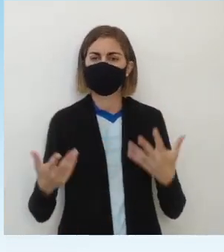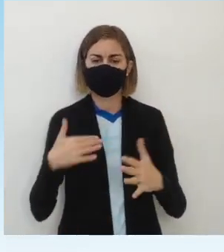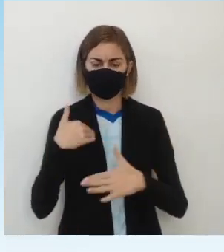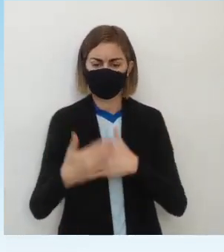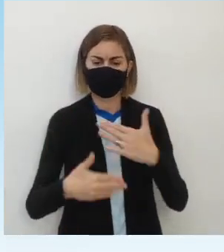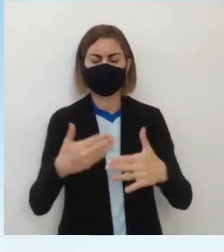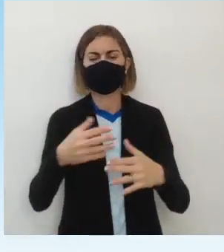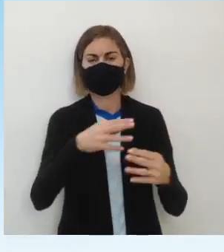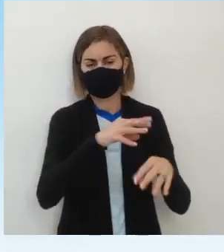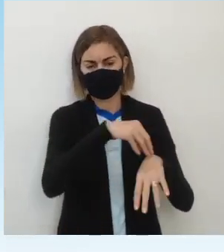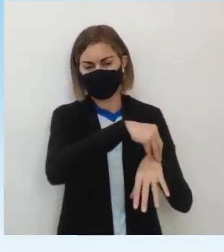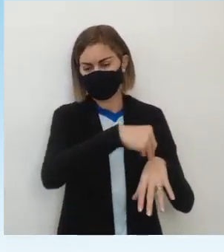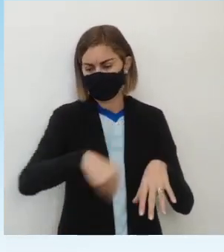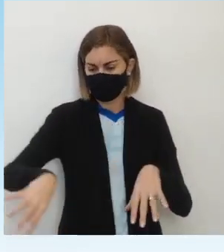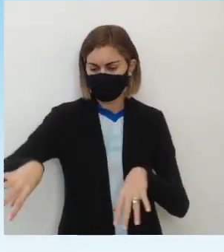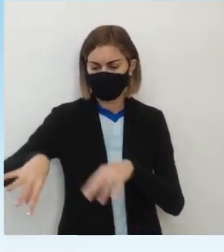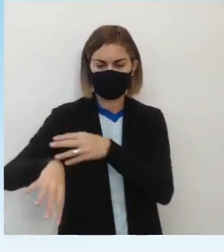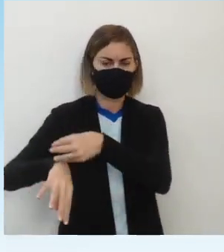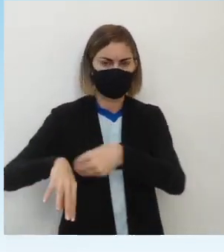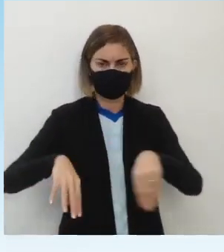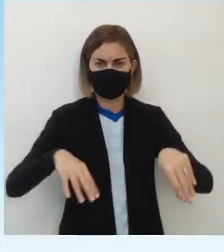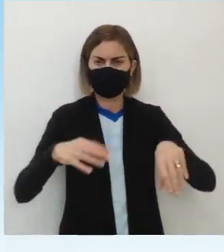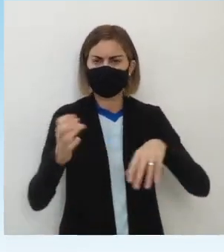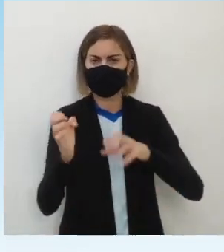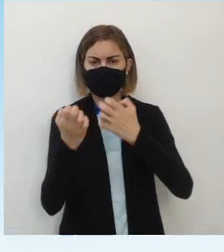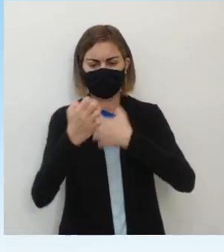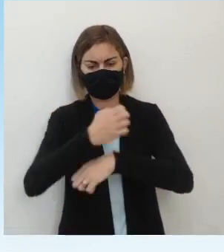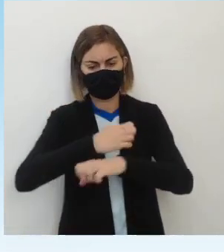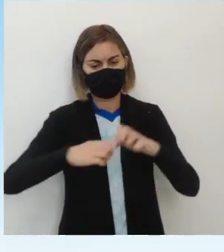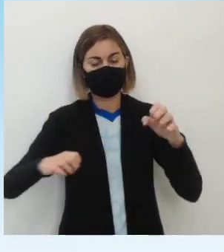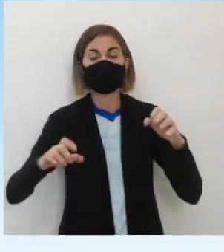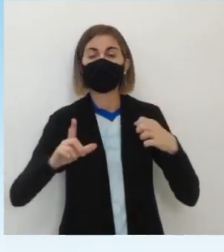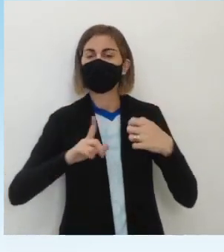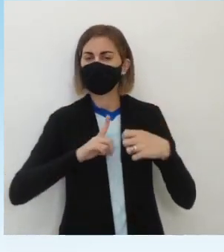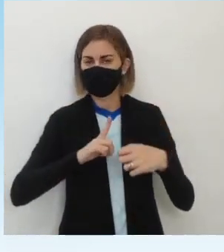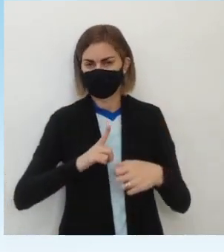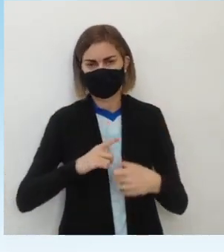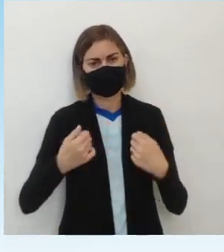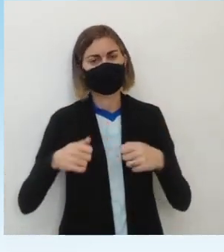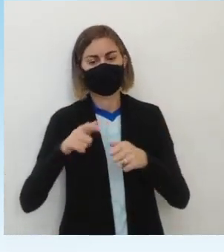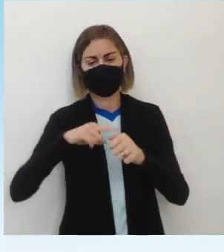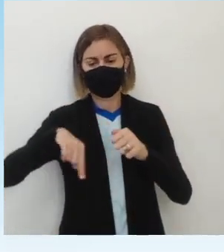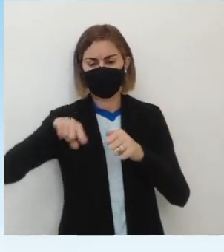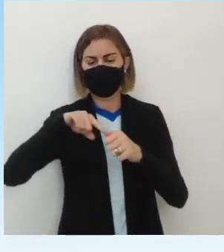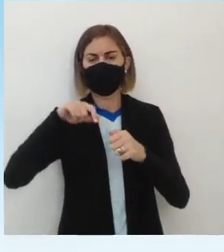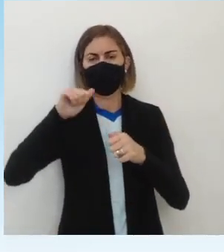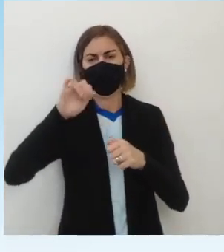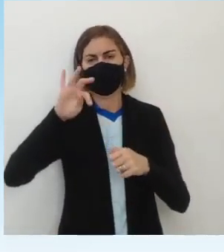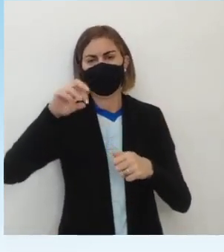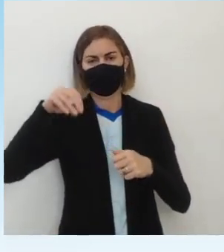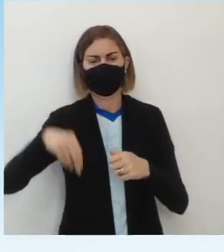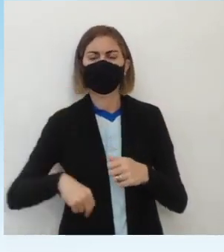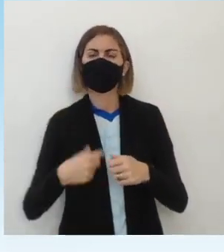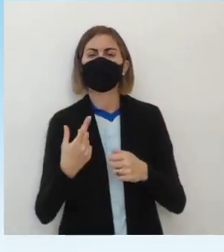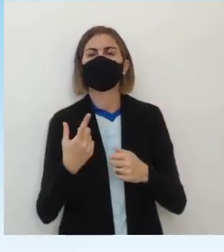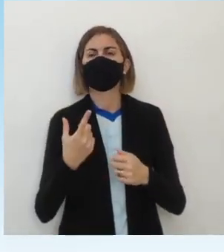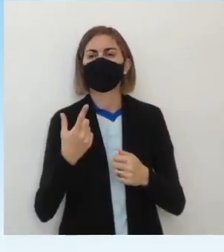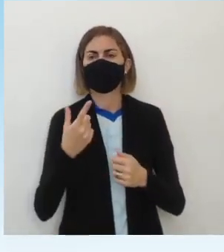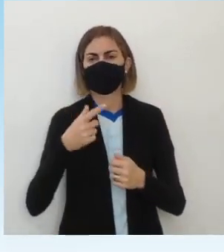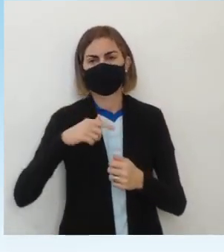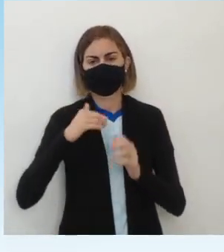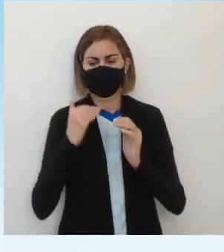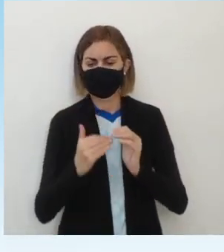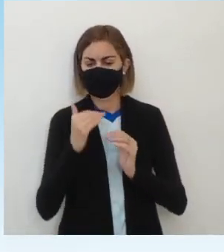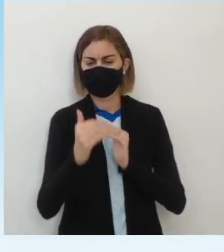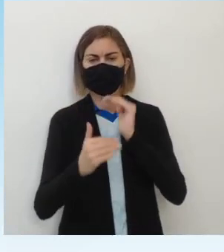a transferência, a migração dos elétrons, requer que eu tenha átomos que vão servir lá de